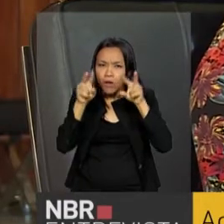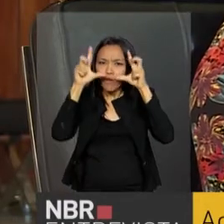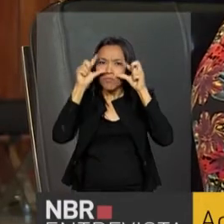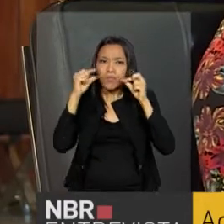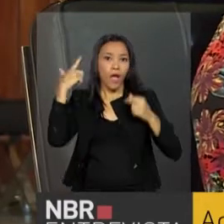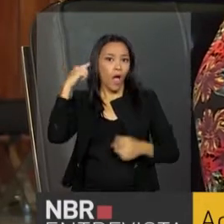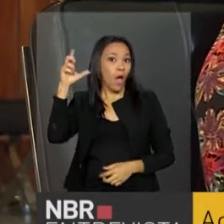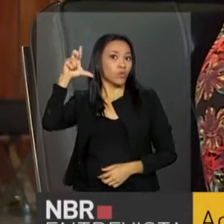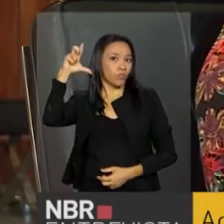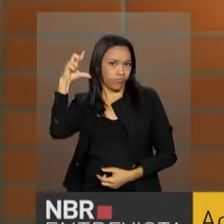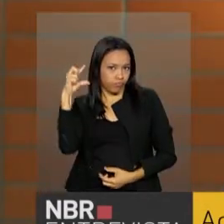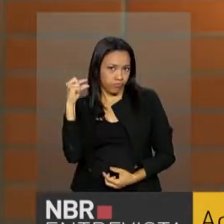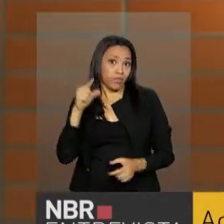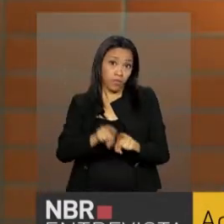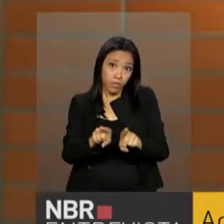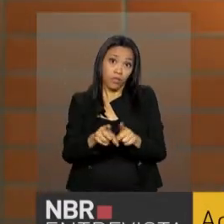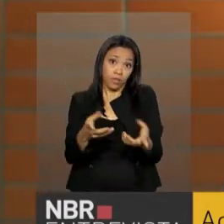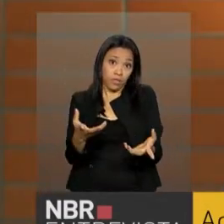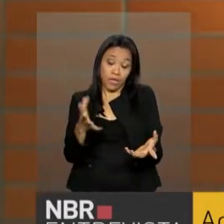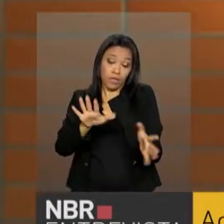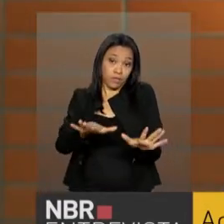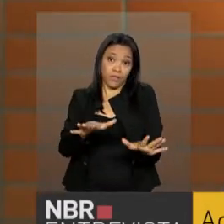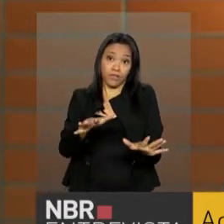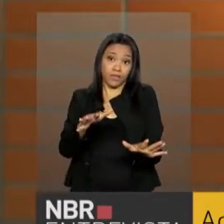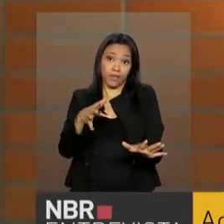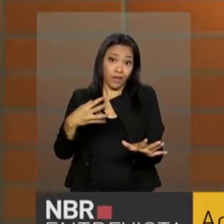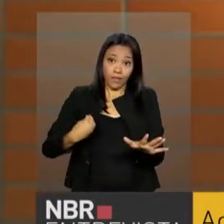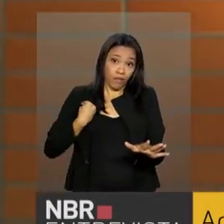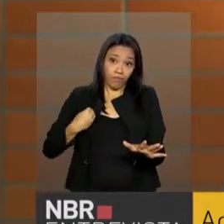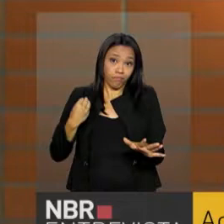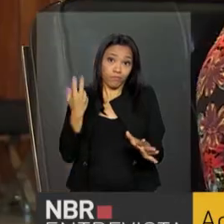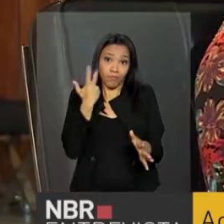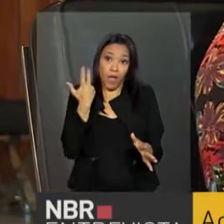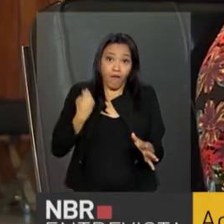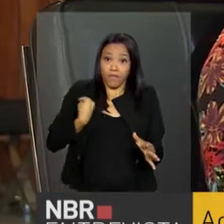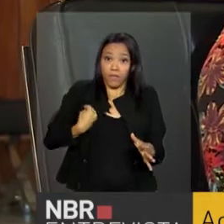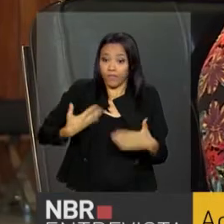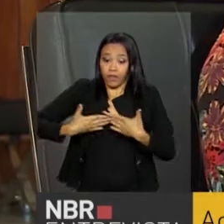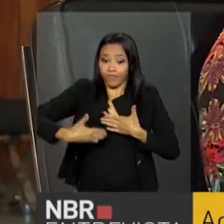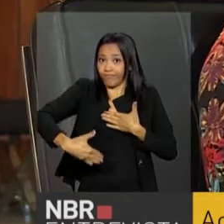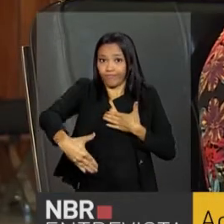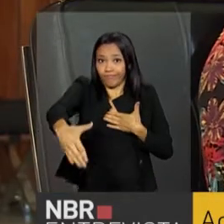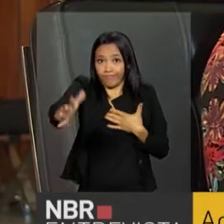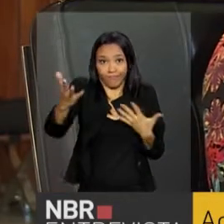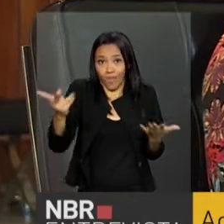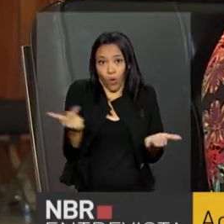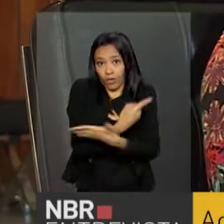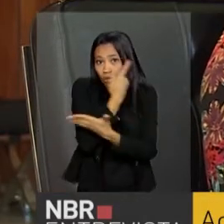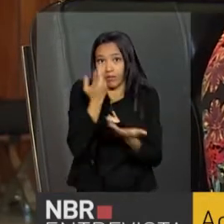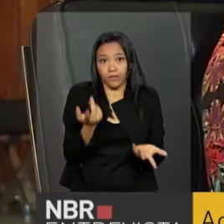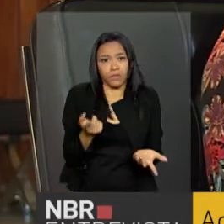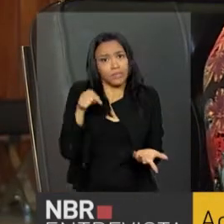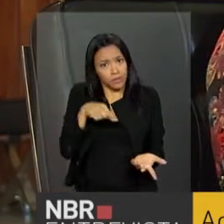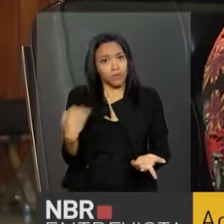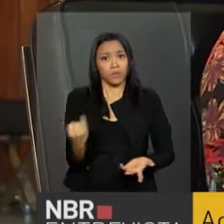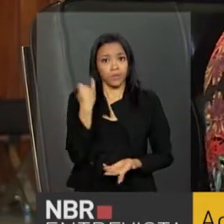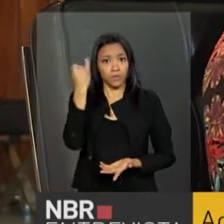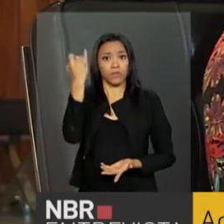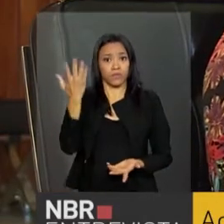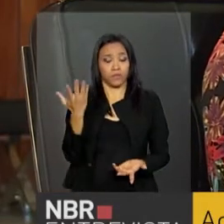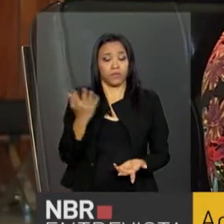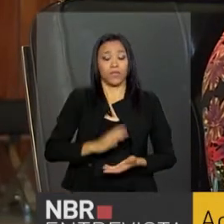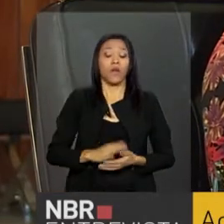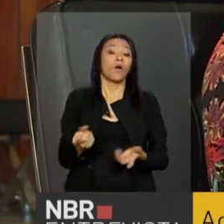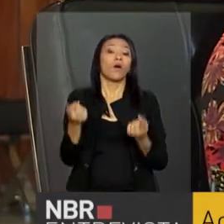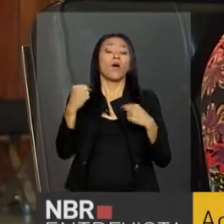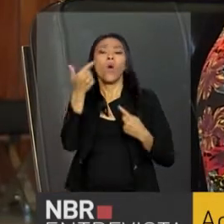audição e não encaram isso como uma parte da vida. Isso é de extrema importância. Uma